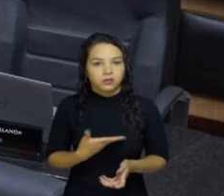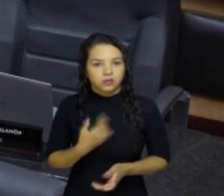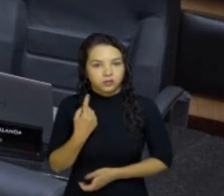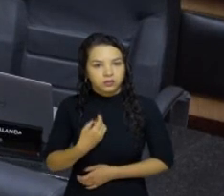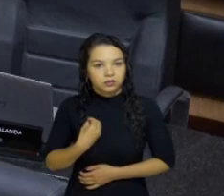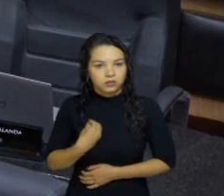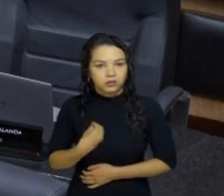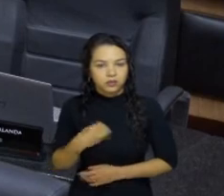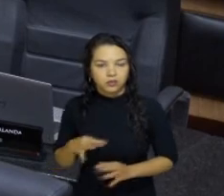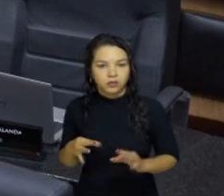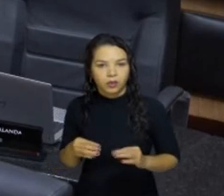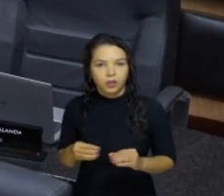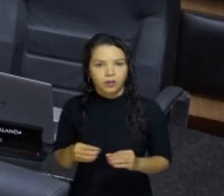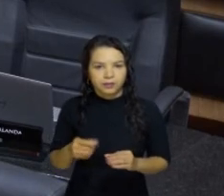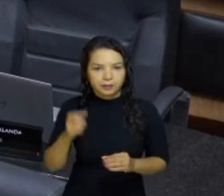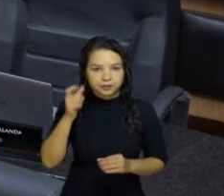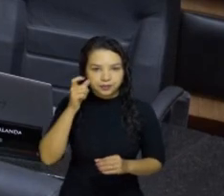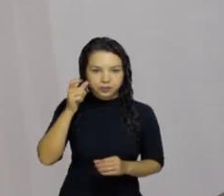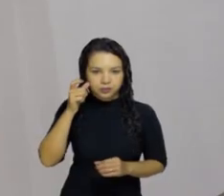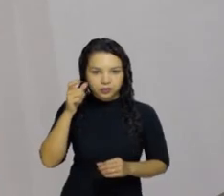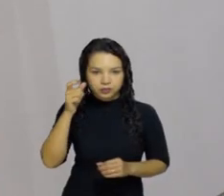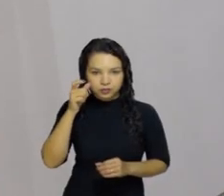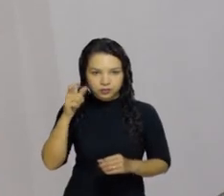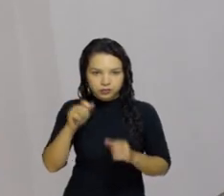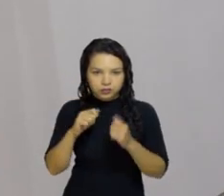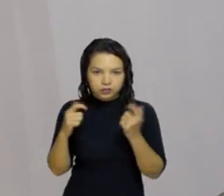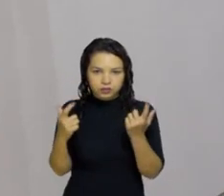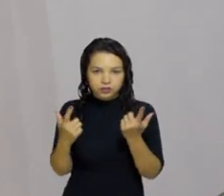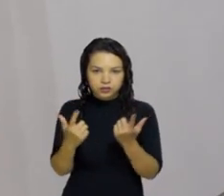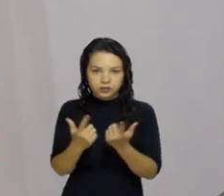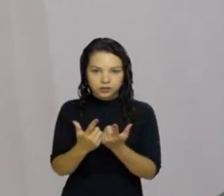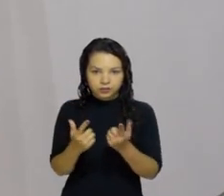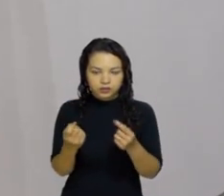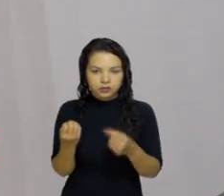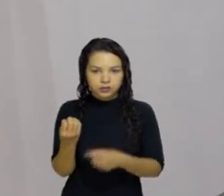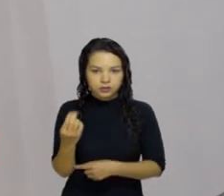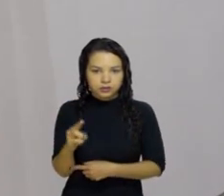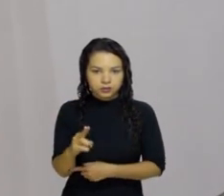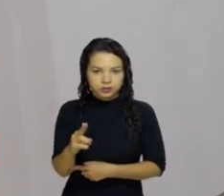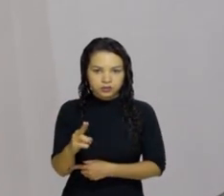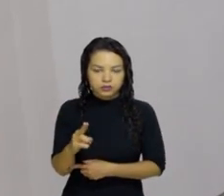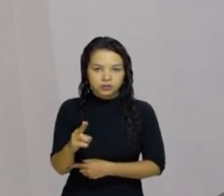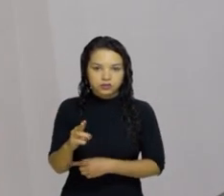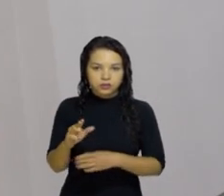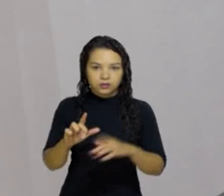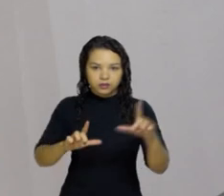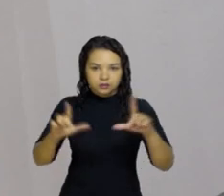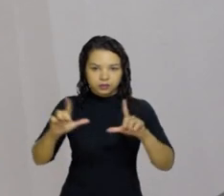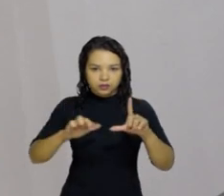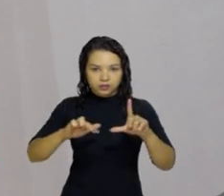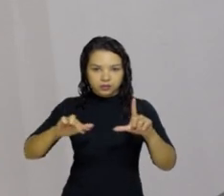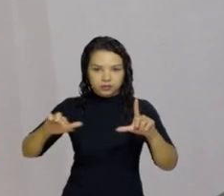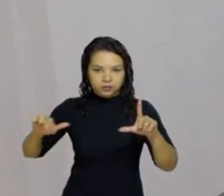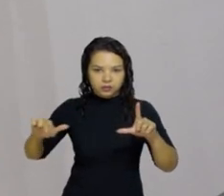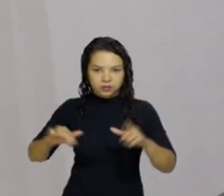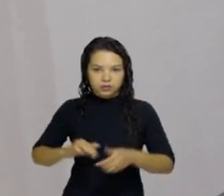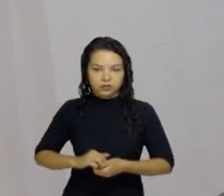a todos que nos acompanham na Assembleia Legislativa ou através dos nossos canais de comunicação.